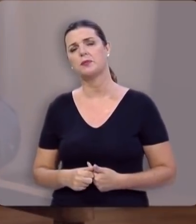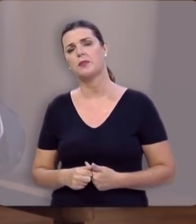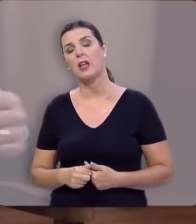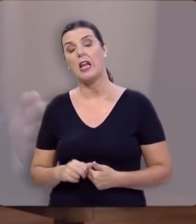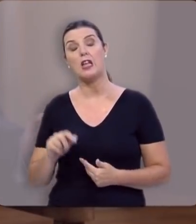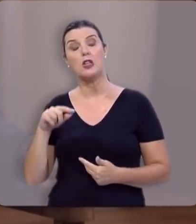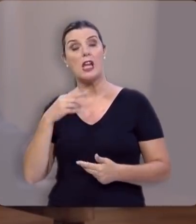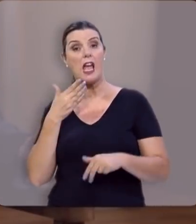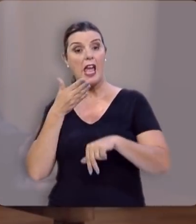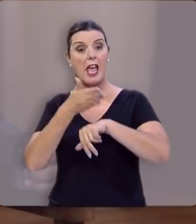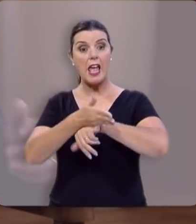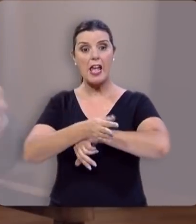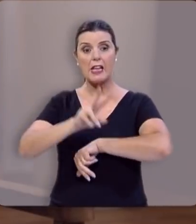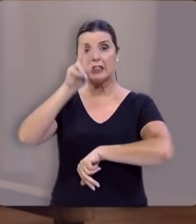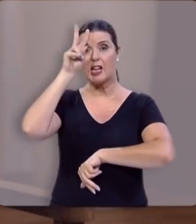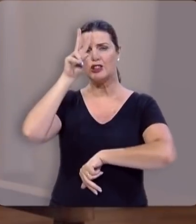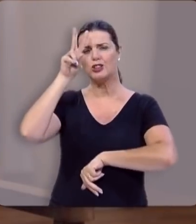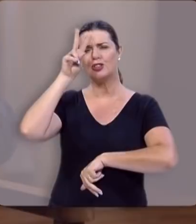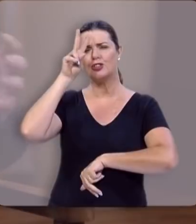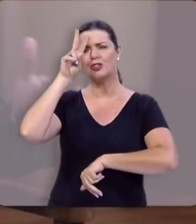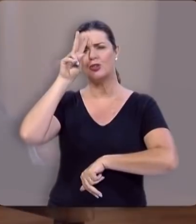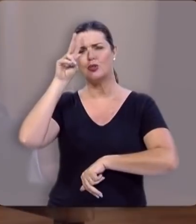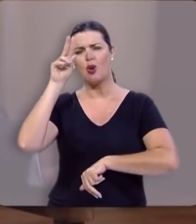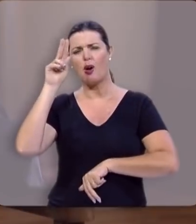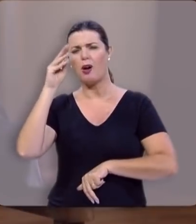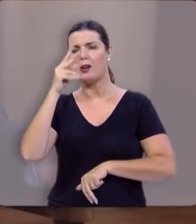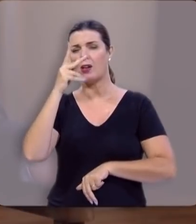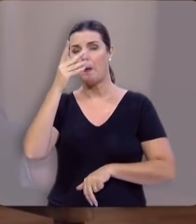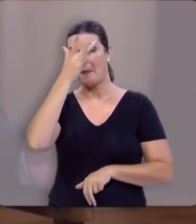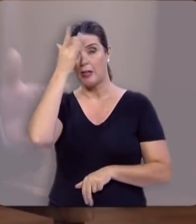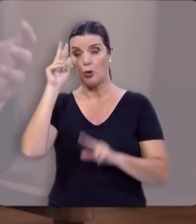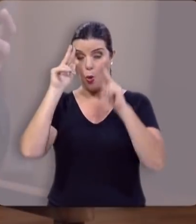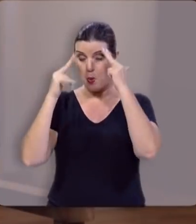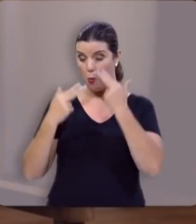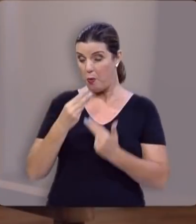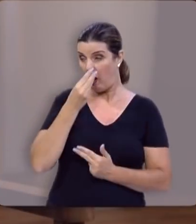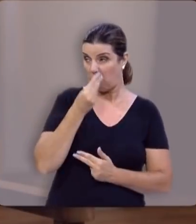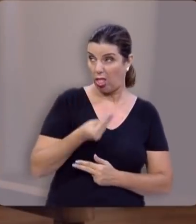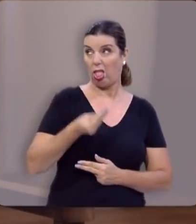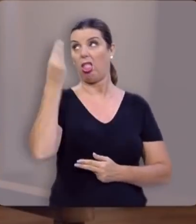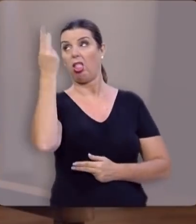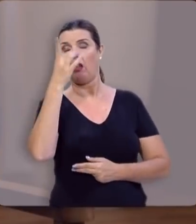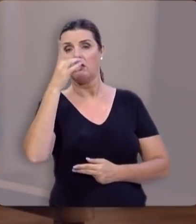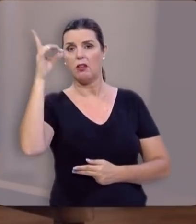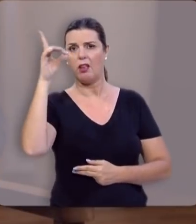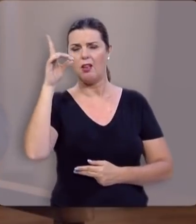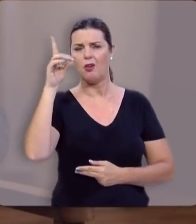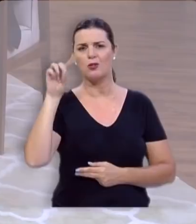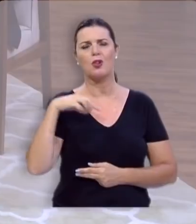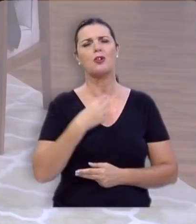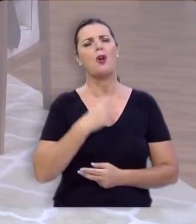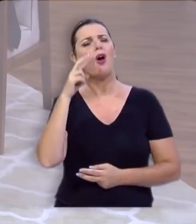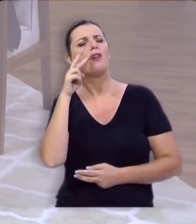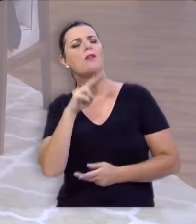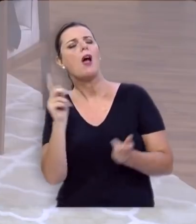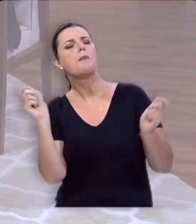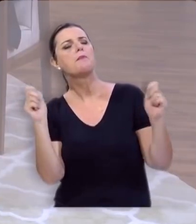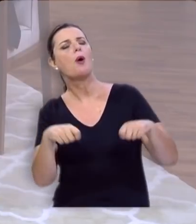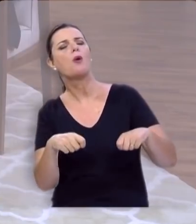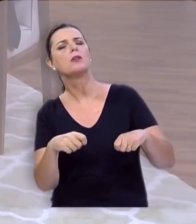na história da humanidade, quando o ser humano vira as costas para Deus, nós vemos agora a